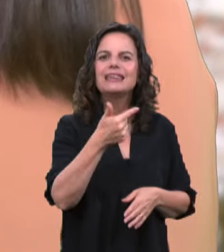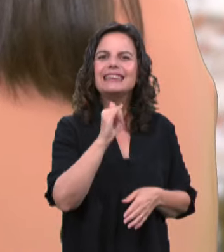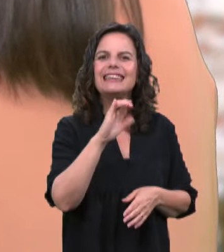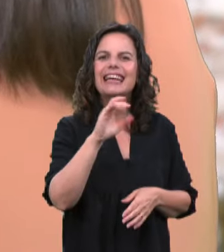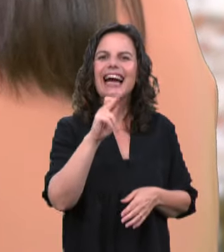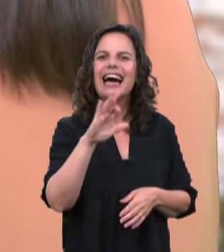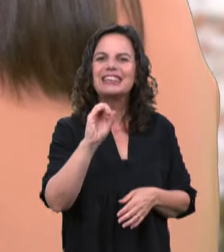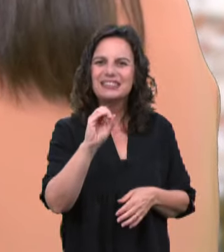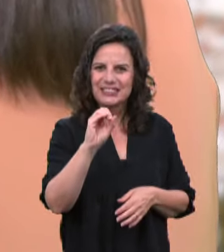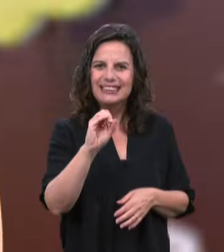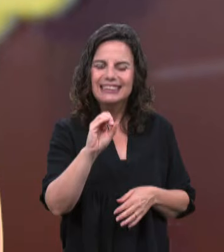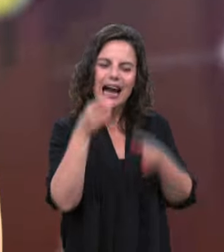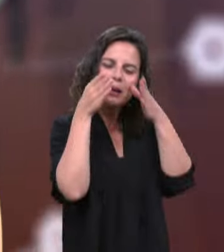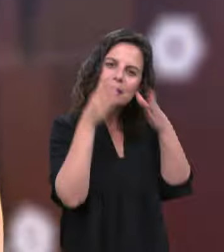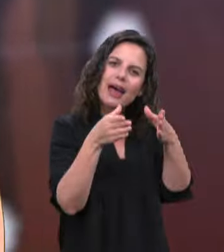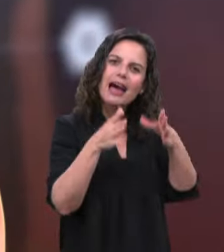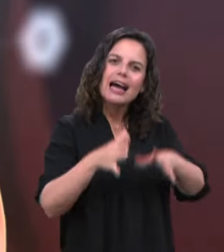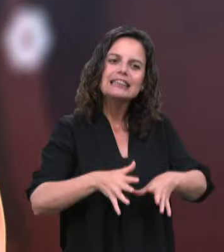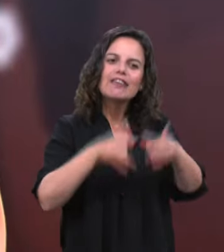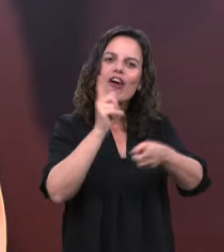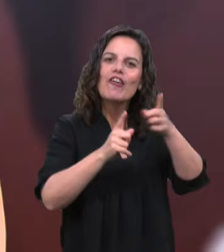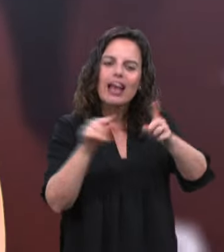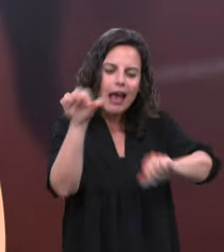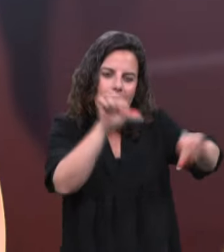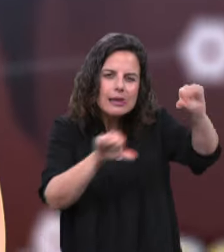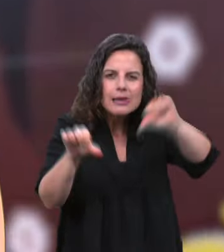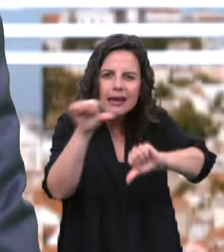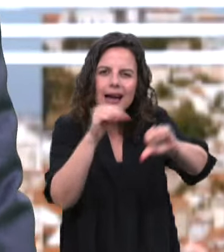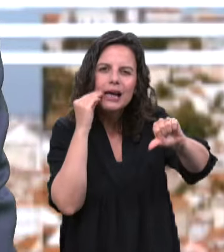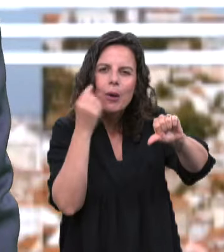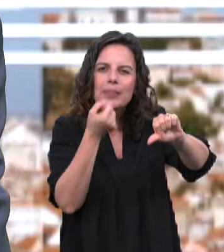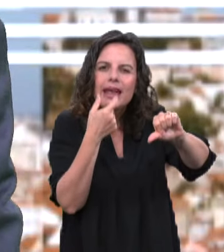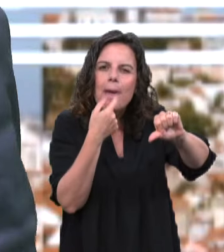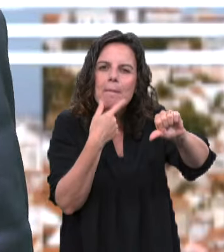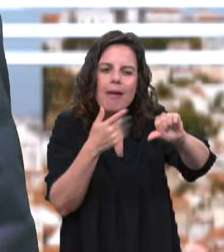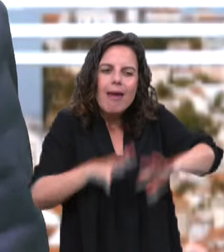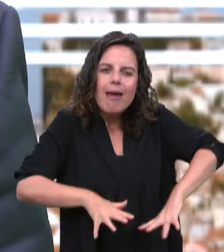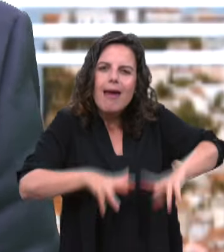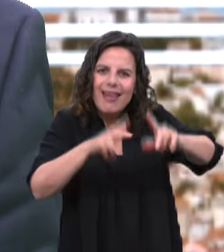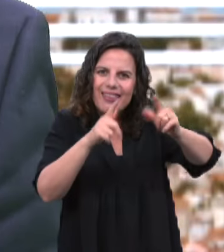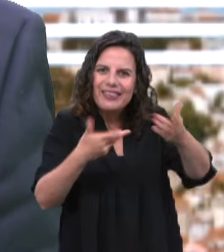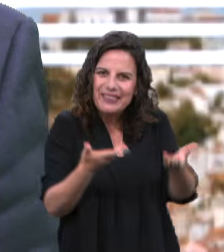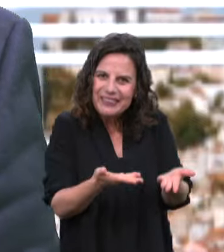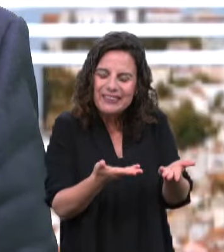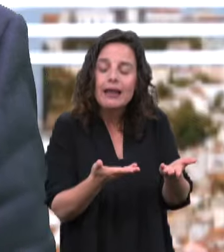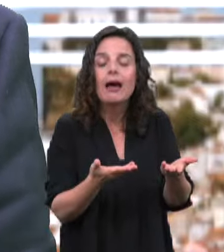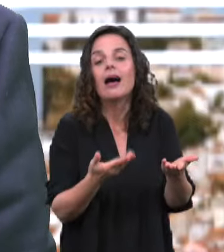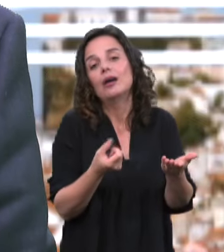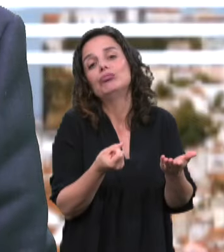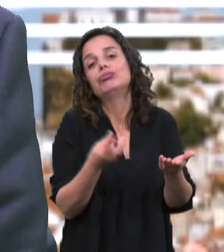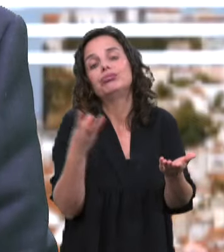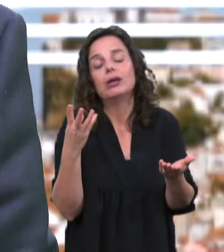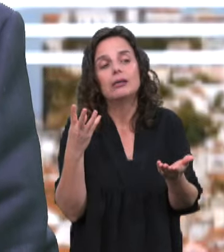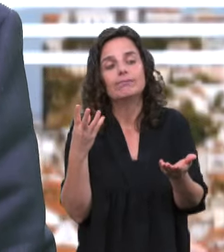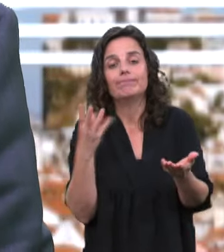portanto, em desenvolver fórmulas magistrais de medicamentos, não é? Muitas vezes dentro